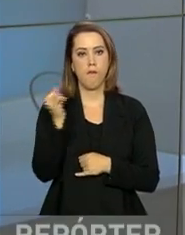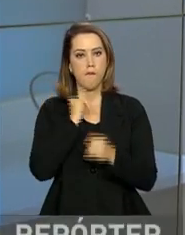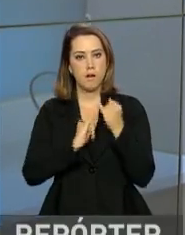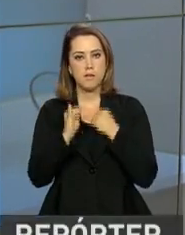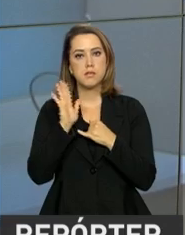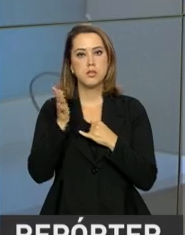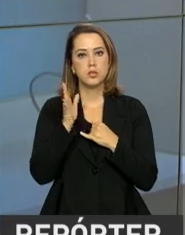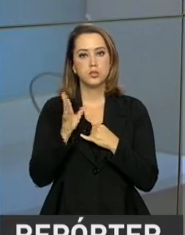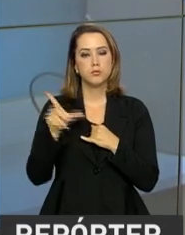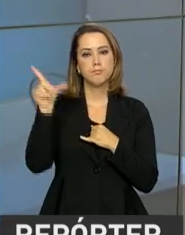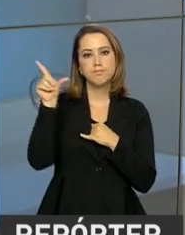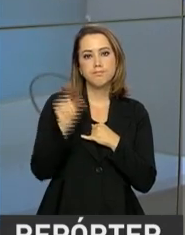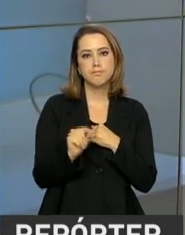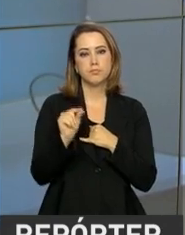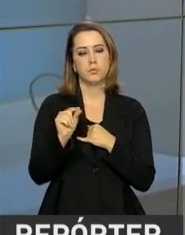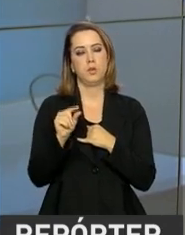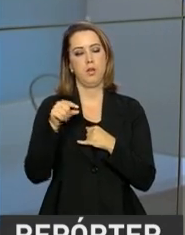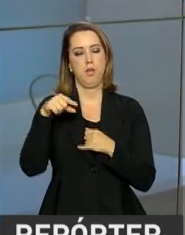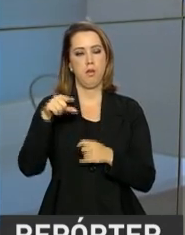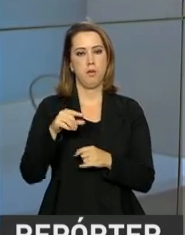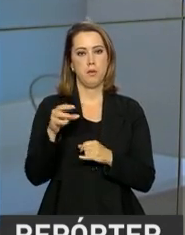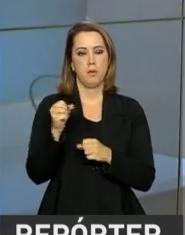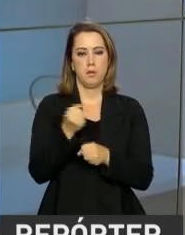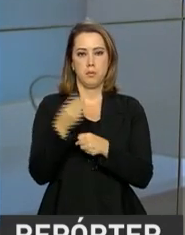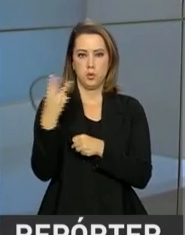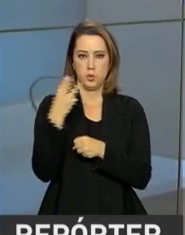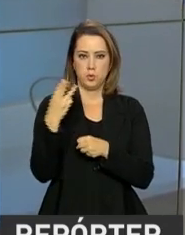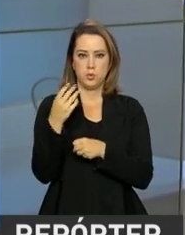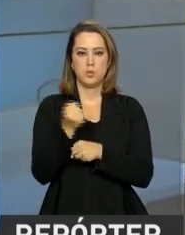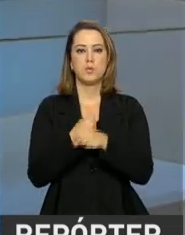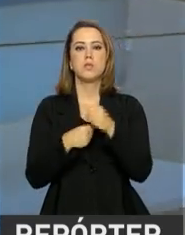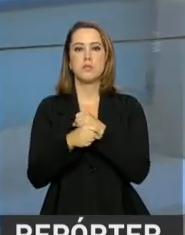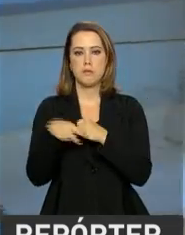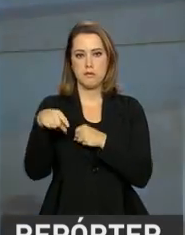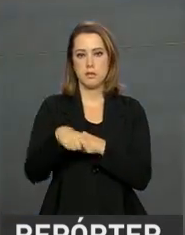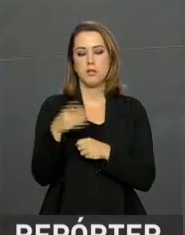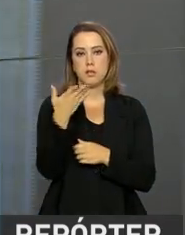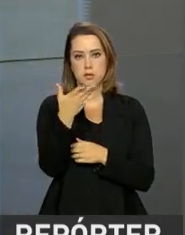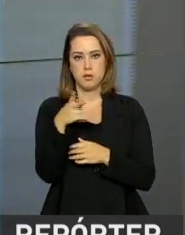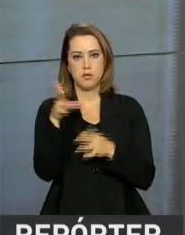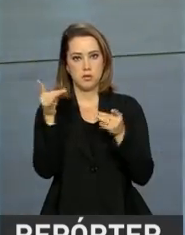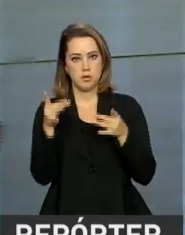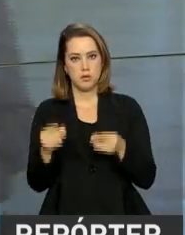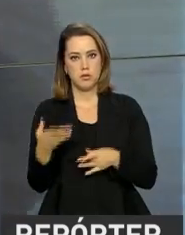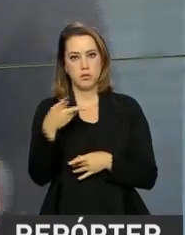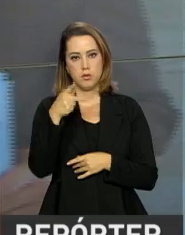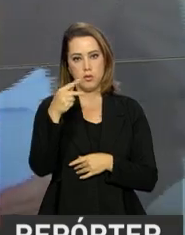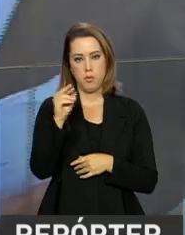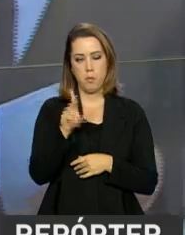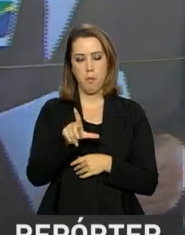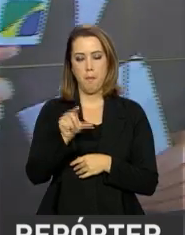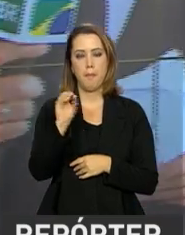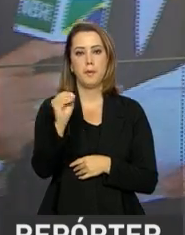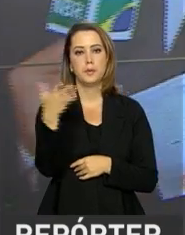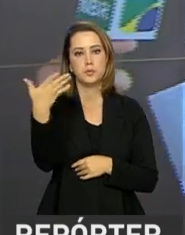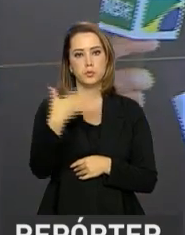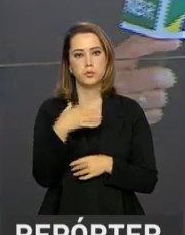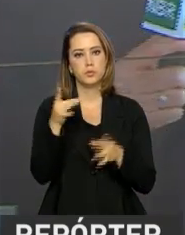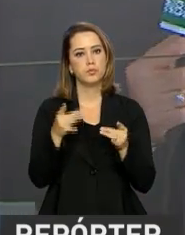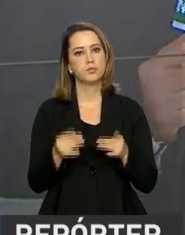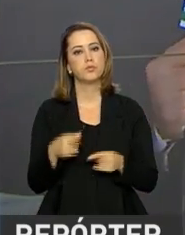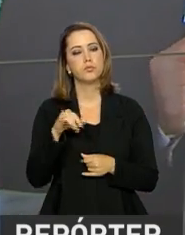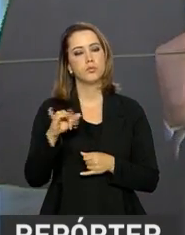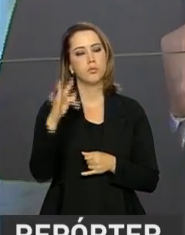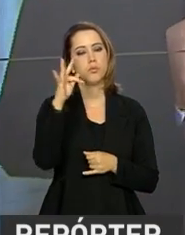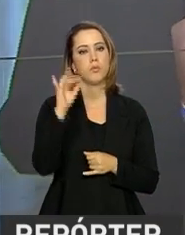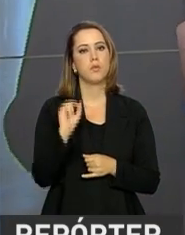junho é a menor dos últimos 3 anos vamos saber os detalhes ao vivo agora com o repórter Paulo lalve que está no Palácio do Planalto Olá